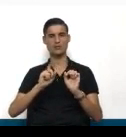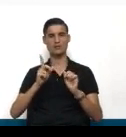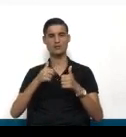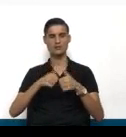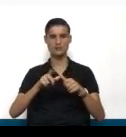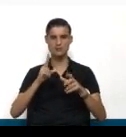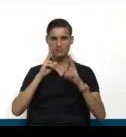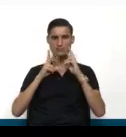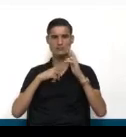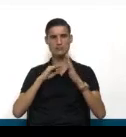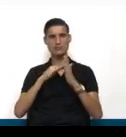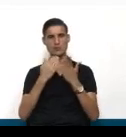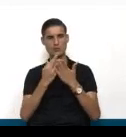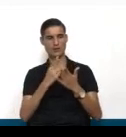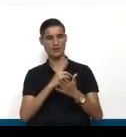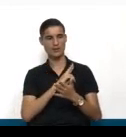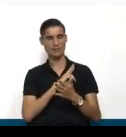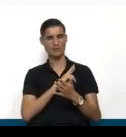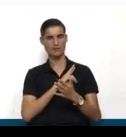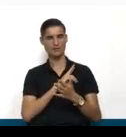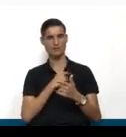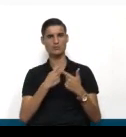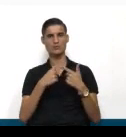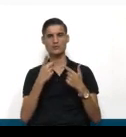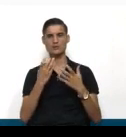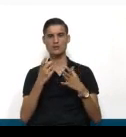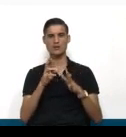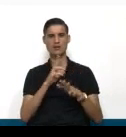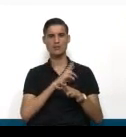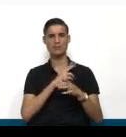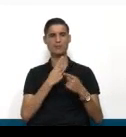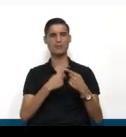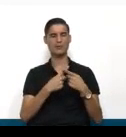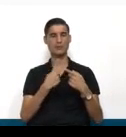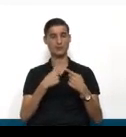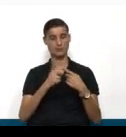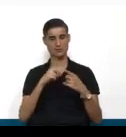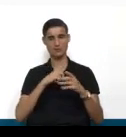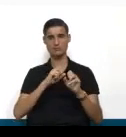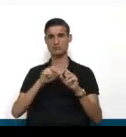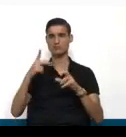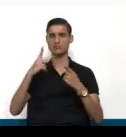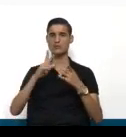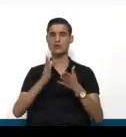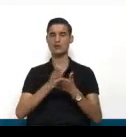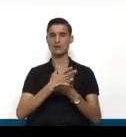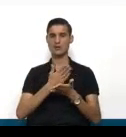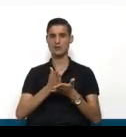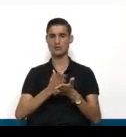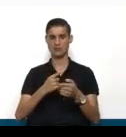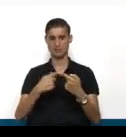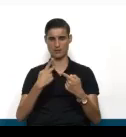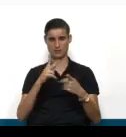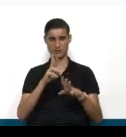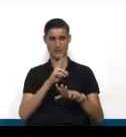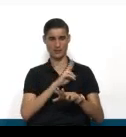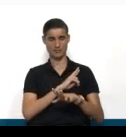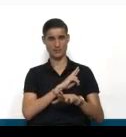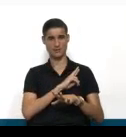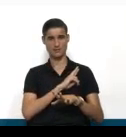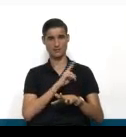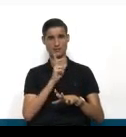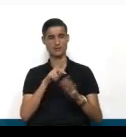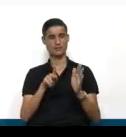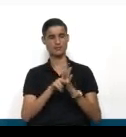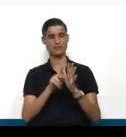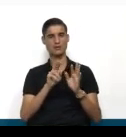está trabalhando com uma outra representação. Por que eu quis trazer essa representação? Porque ela está aparecendo no seu livro. Mas essa representação é